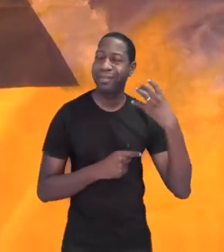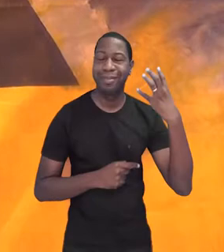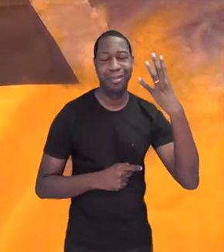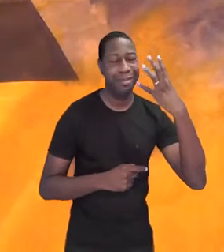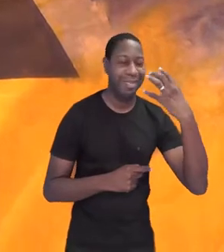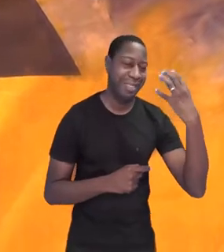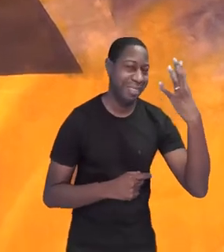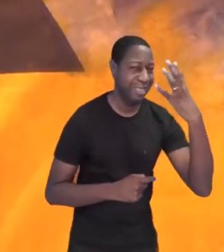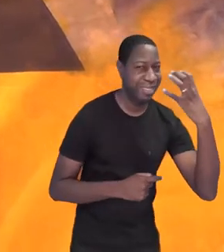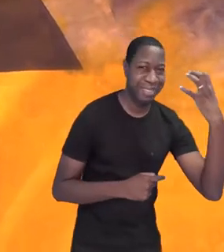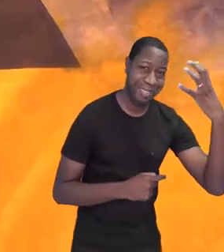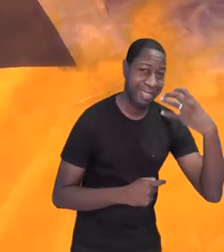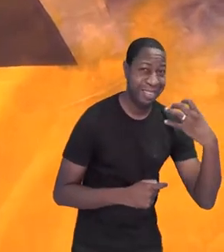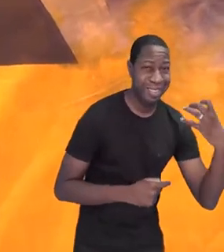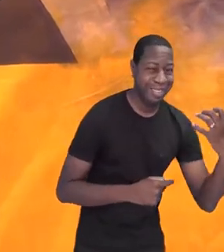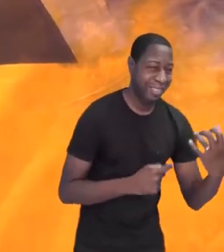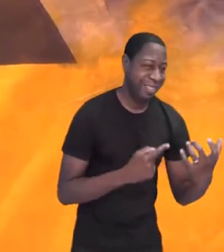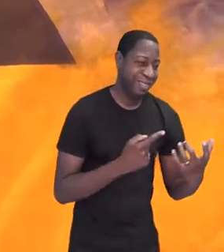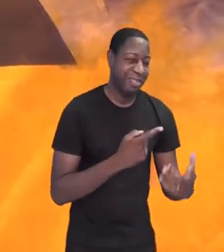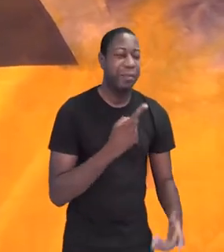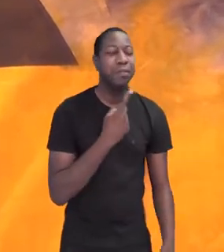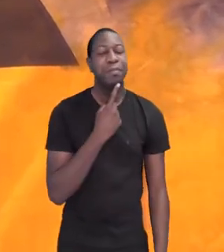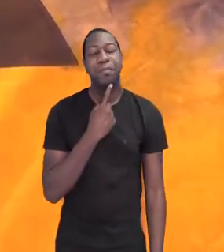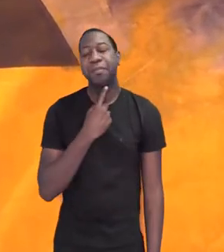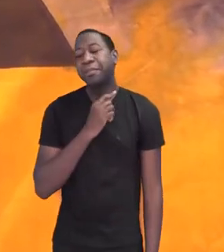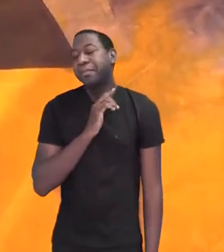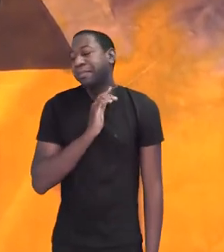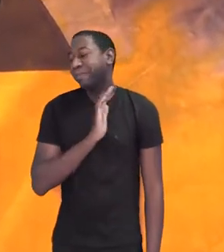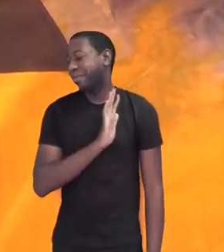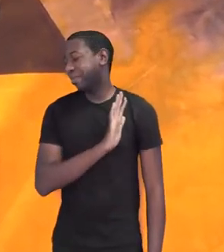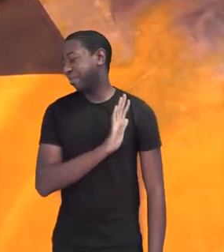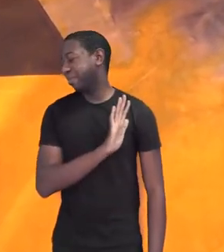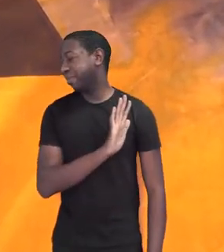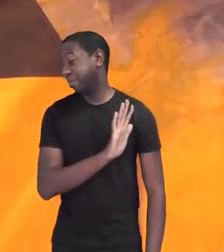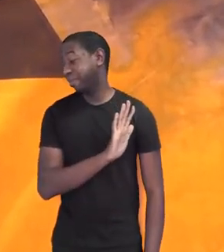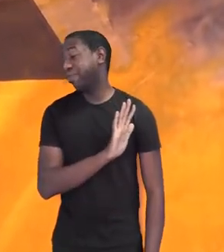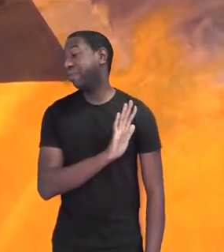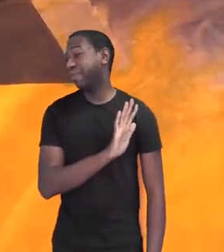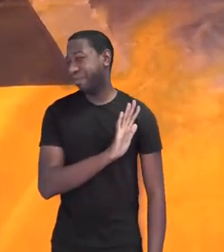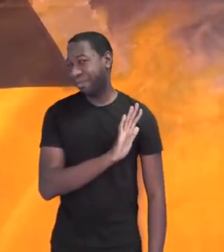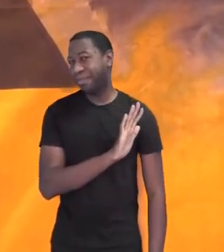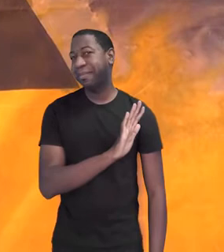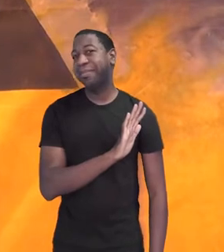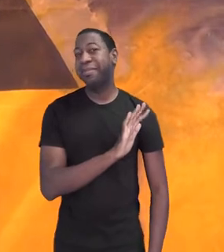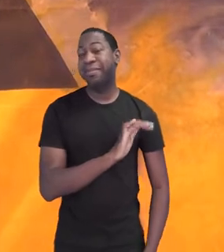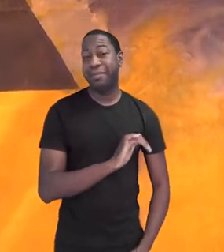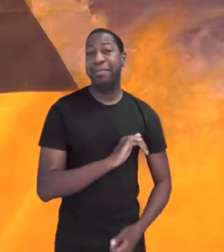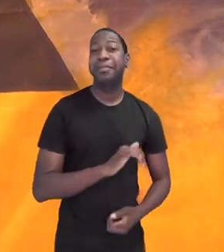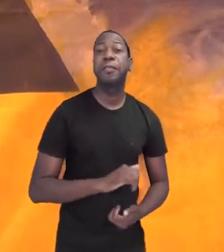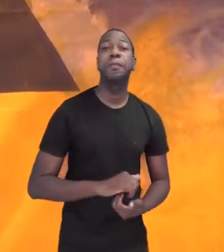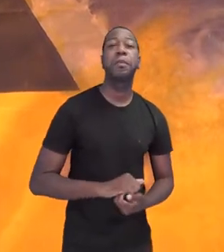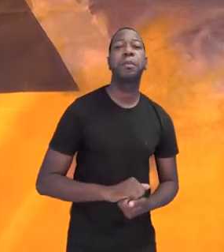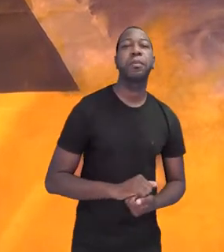desejo mais valorizar. Que não desejo mais valorizar.